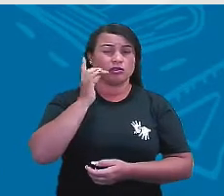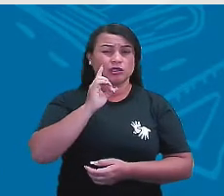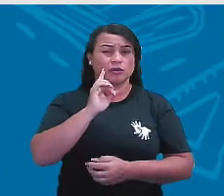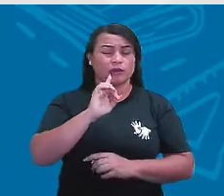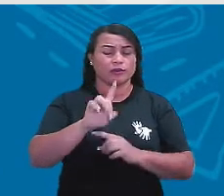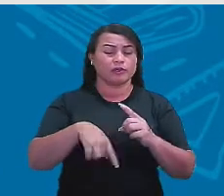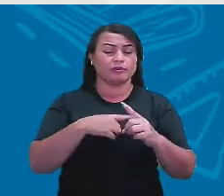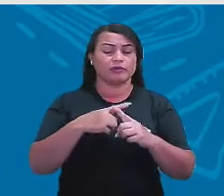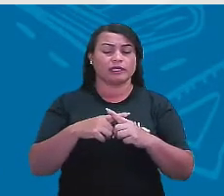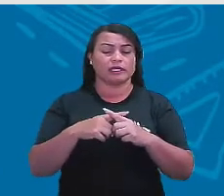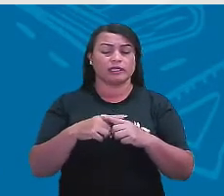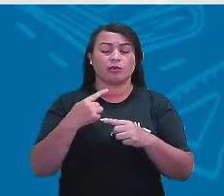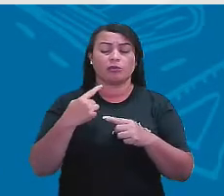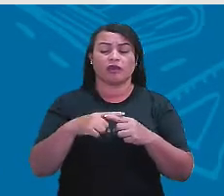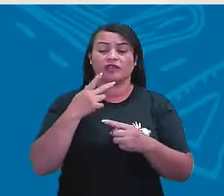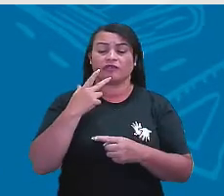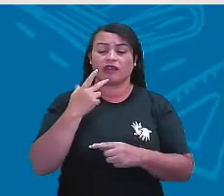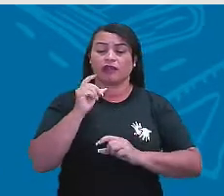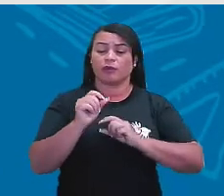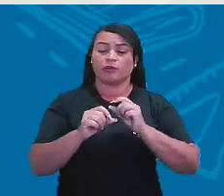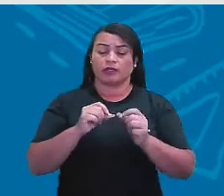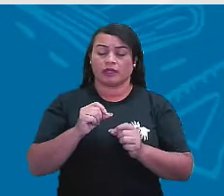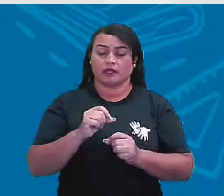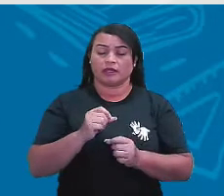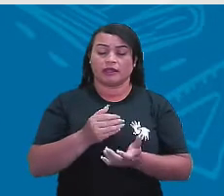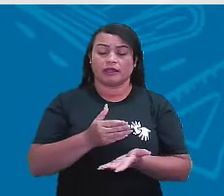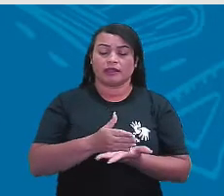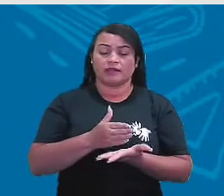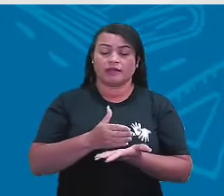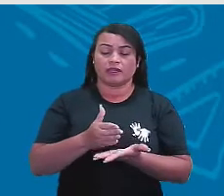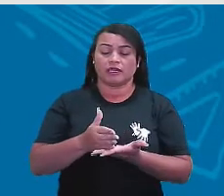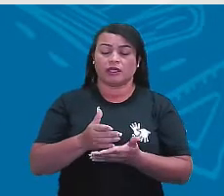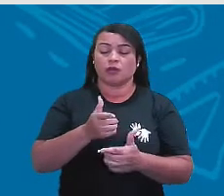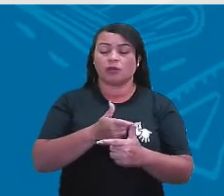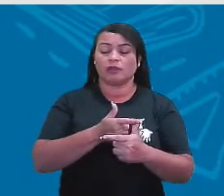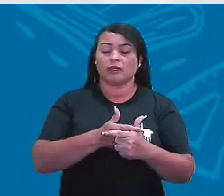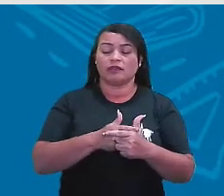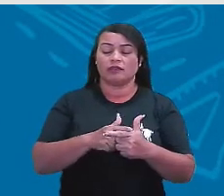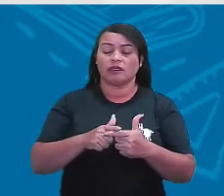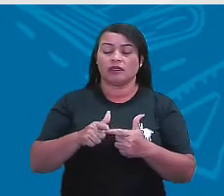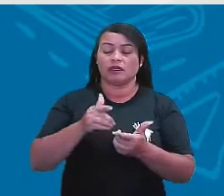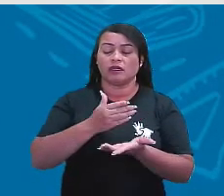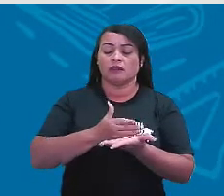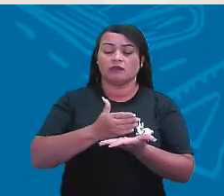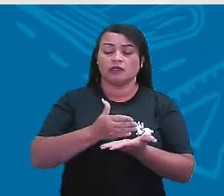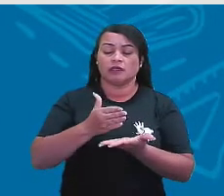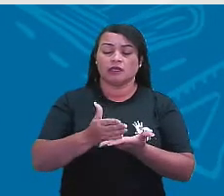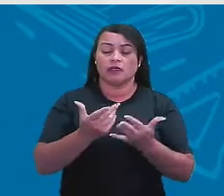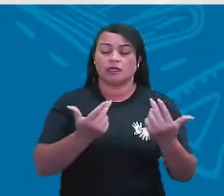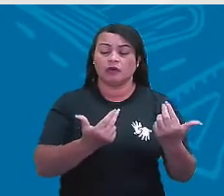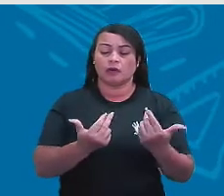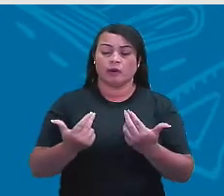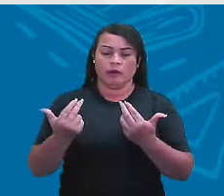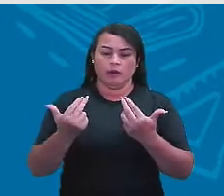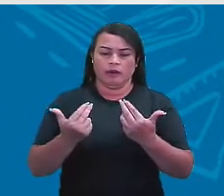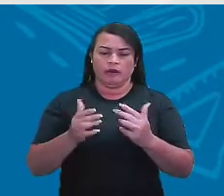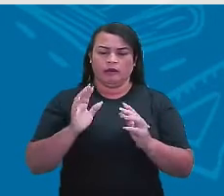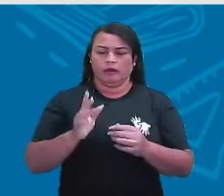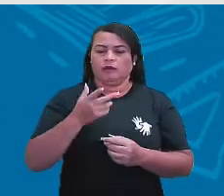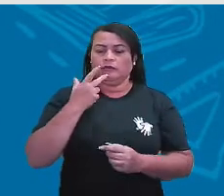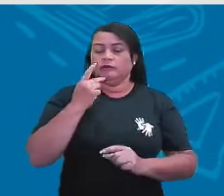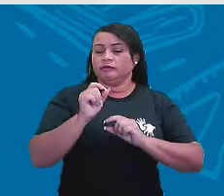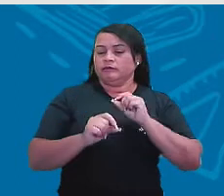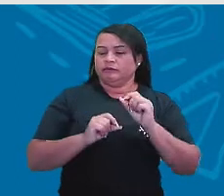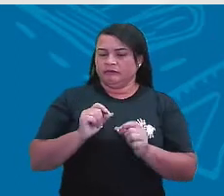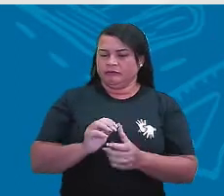multiplicação, porque ele fala assim, ó, dividir igualmente. Ele já dá a deixa, ele já diz para a